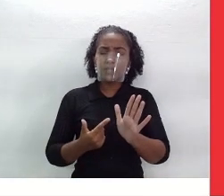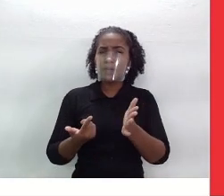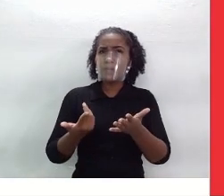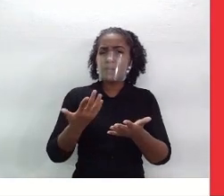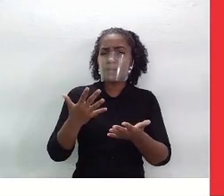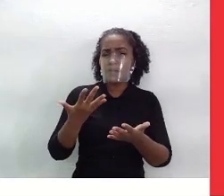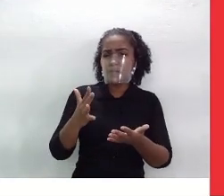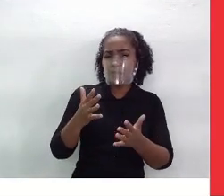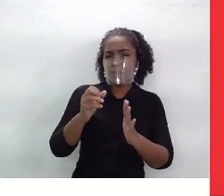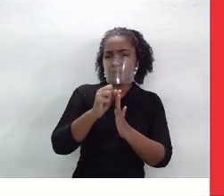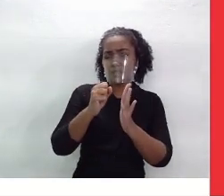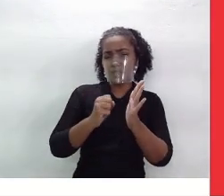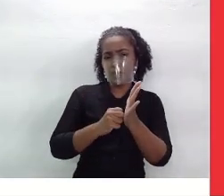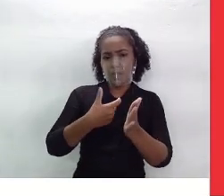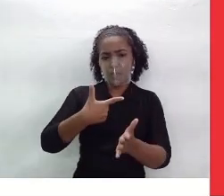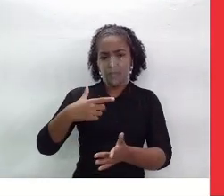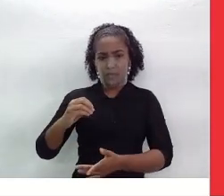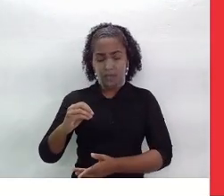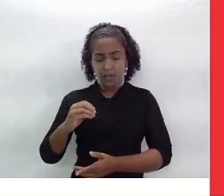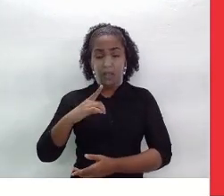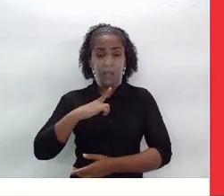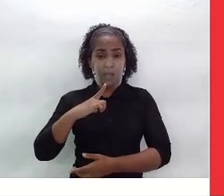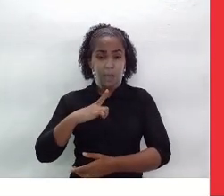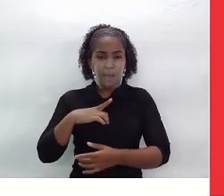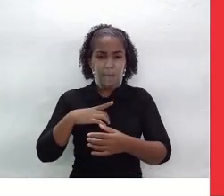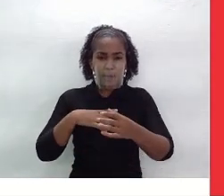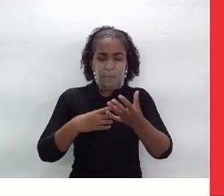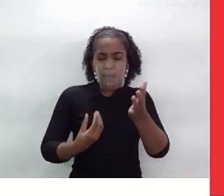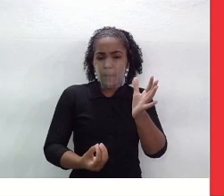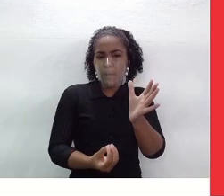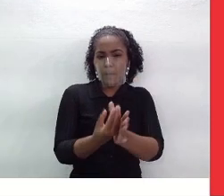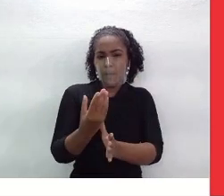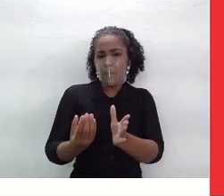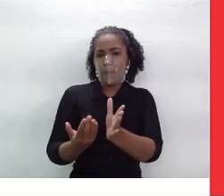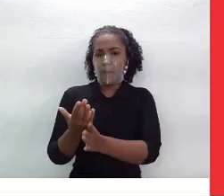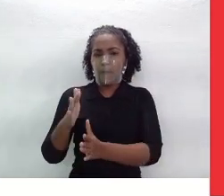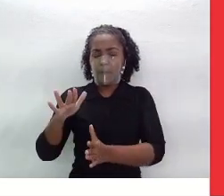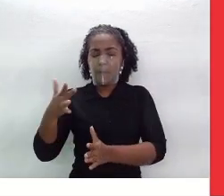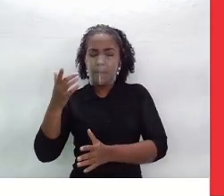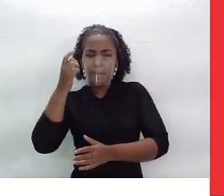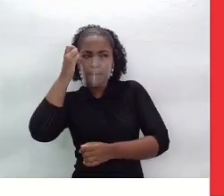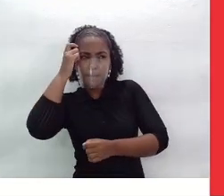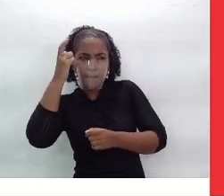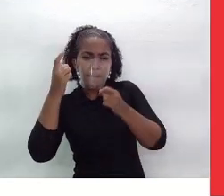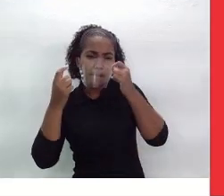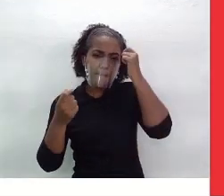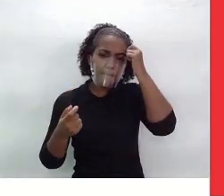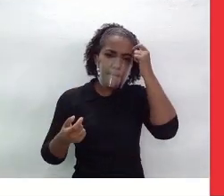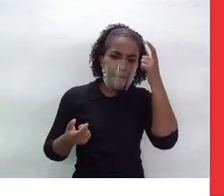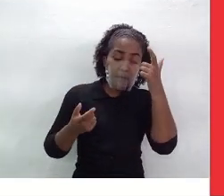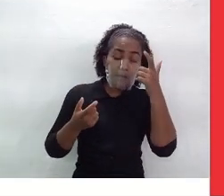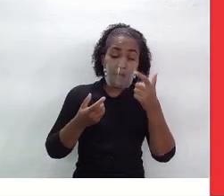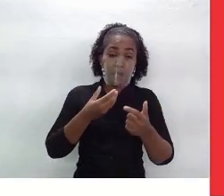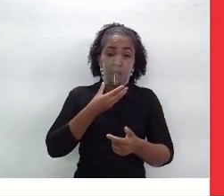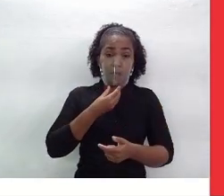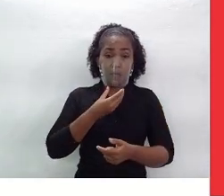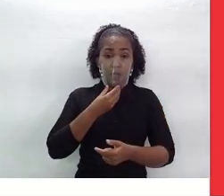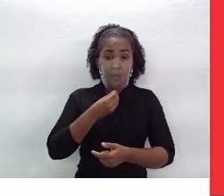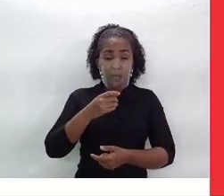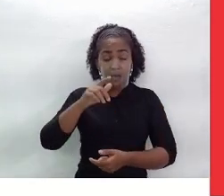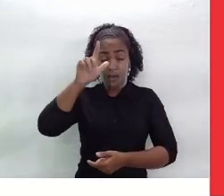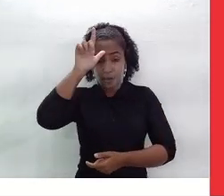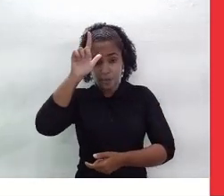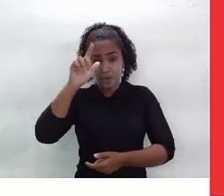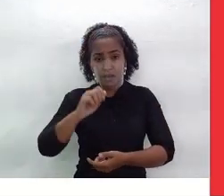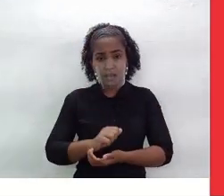do século XX, tendo surgido a partir das ideias de um alemão chamado